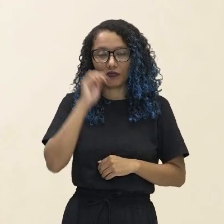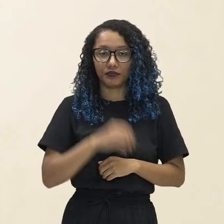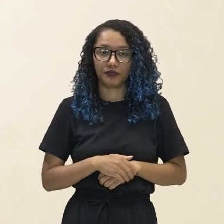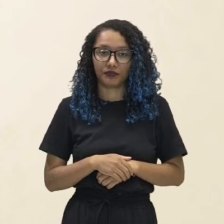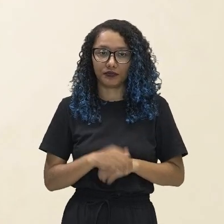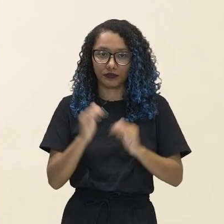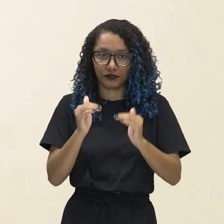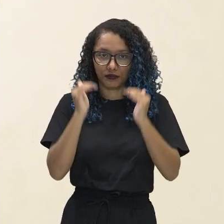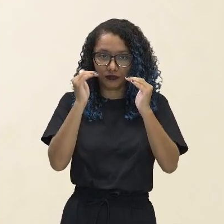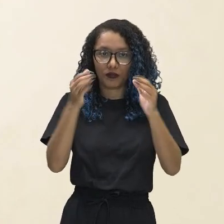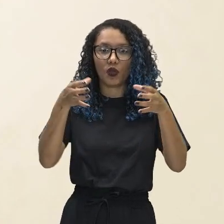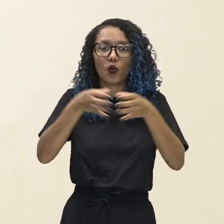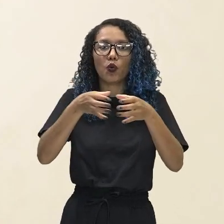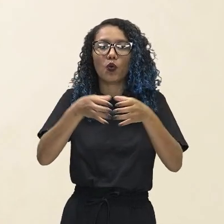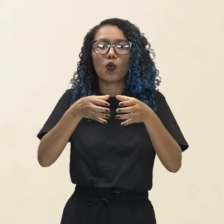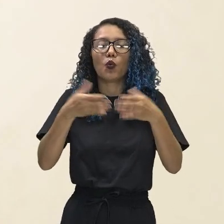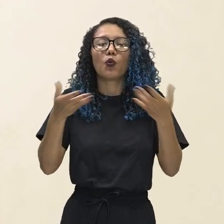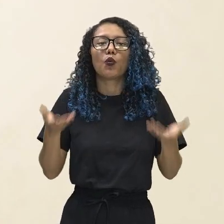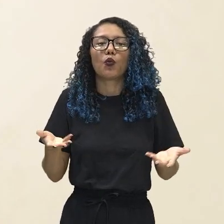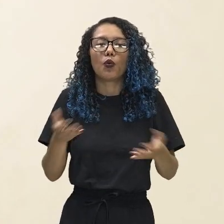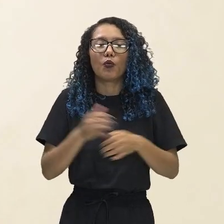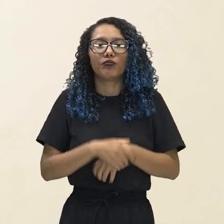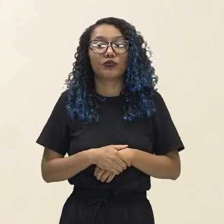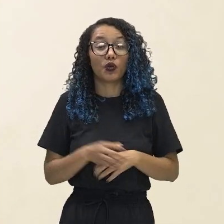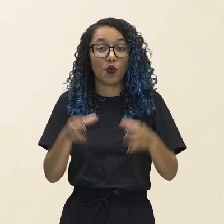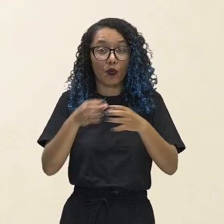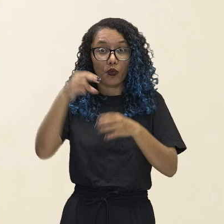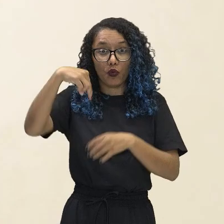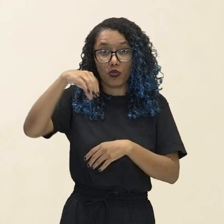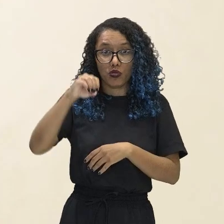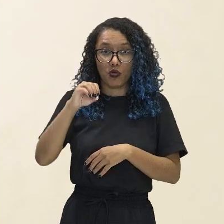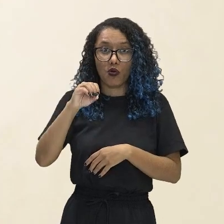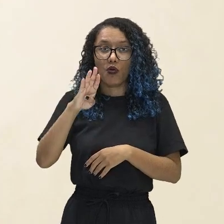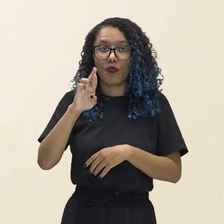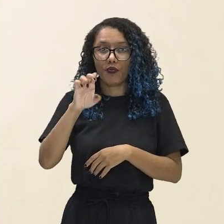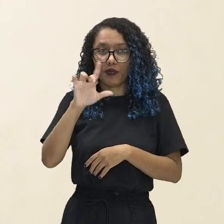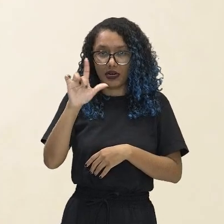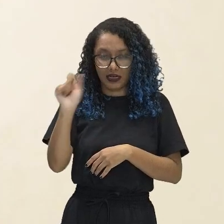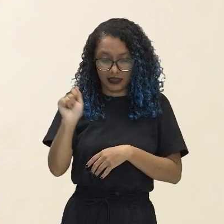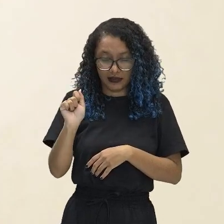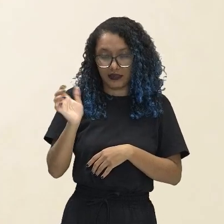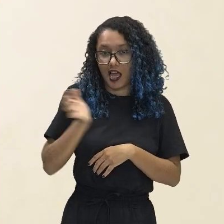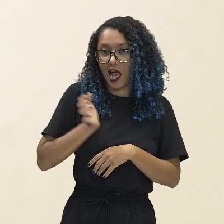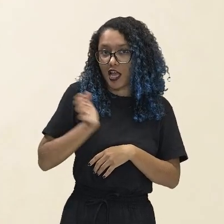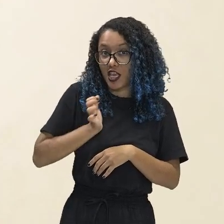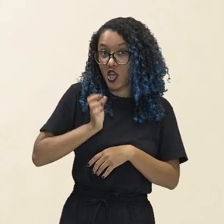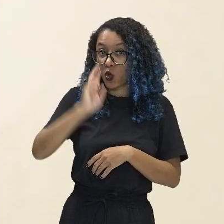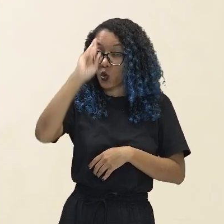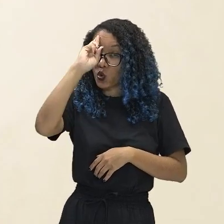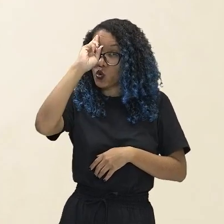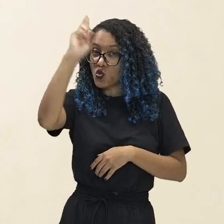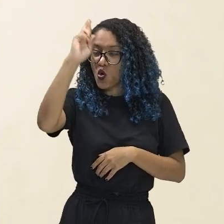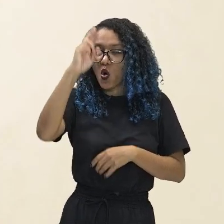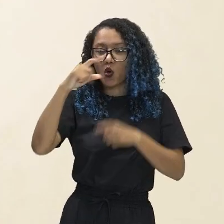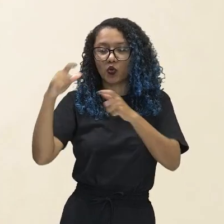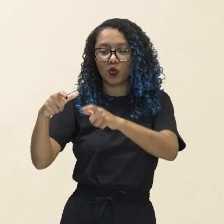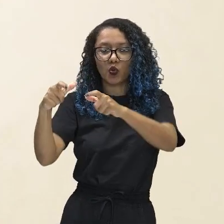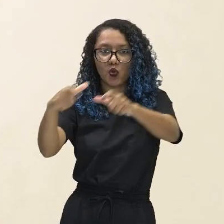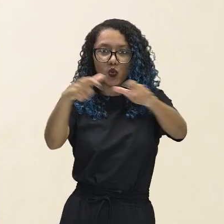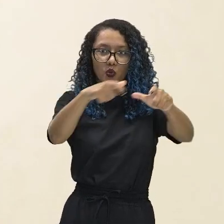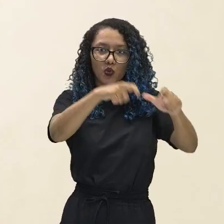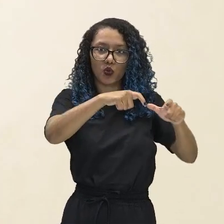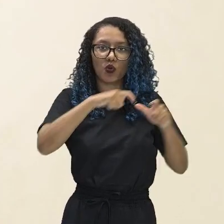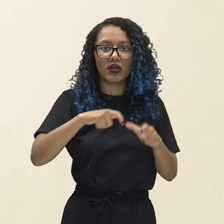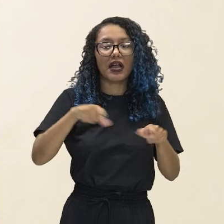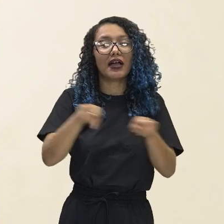servo na escala social, estava a nobreza, que eram os bem-nascidos, os donos de terra, os grandes senhores feudais e até mesmo